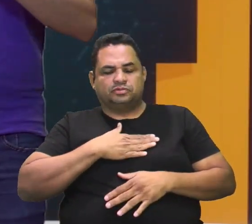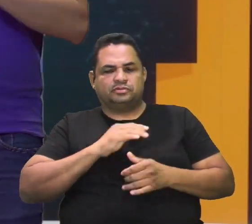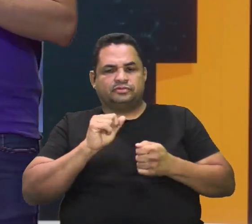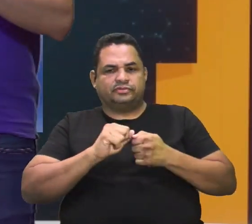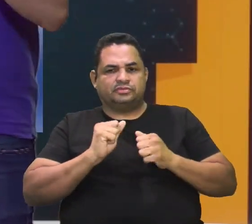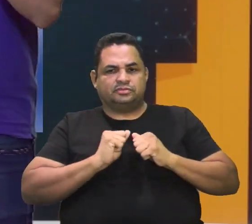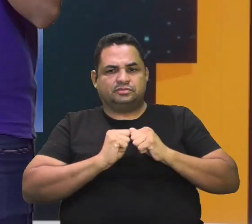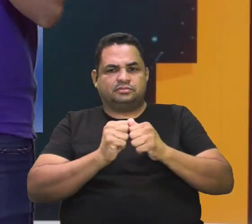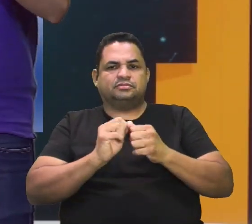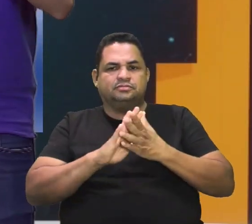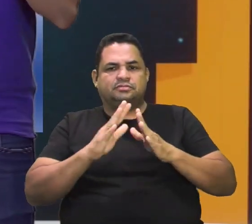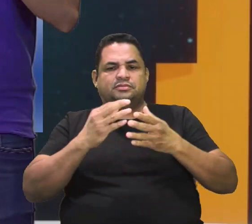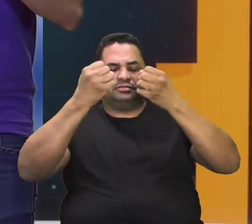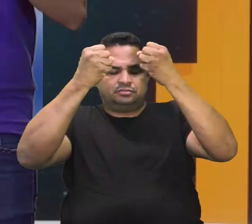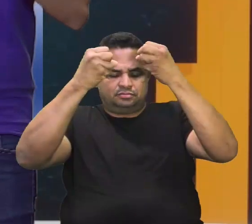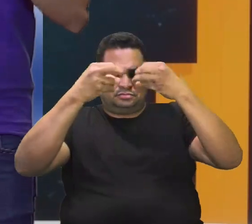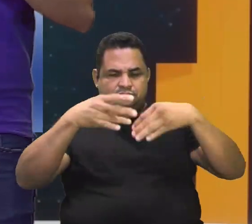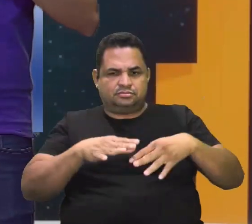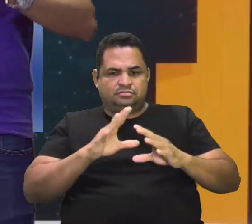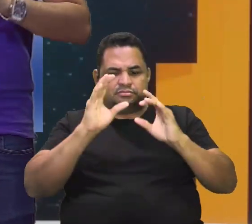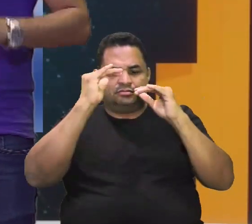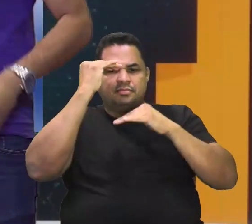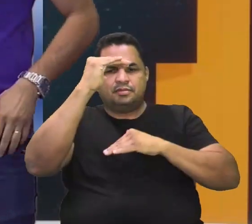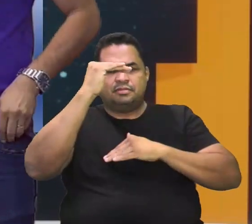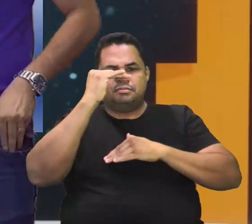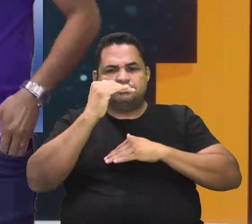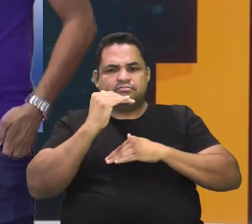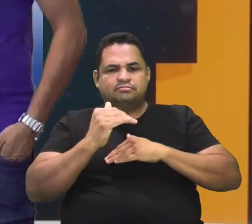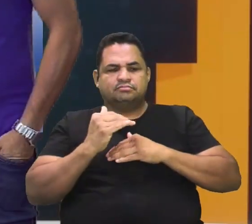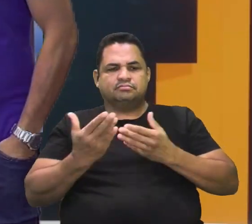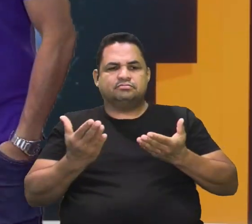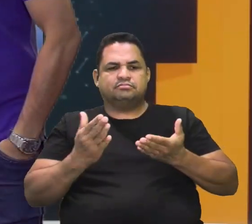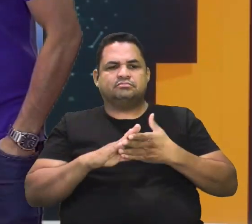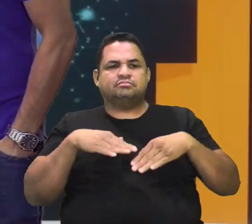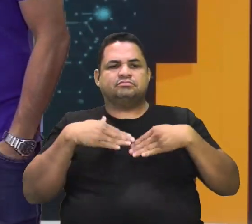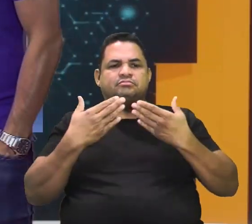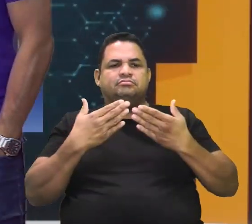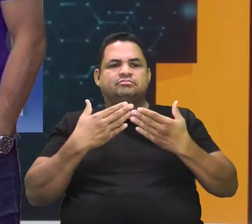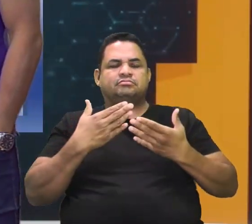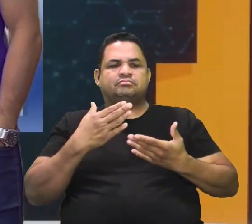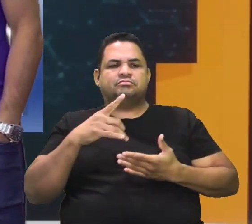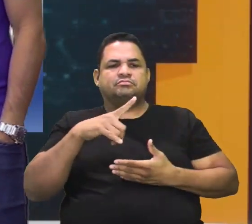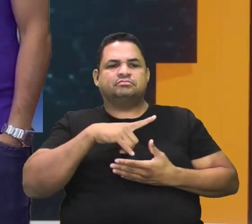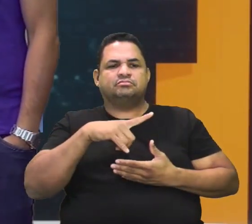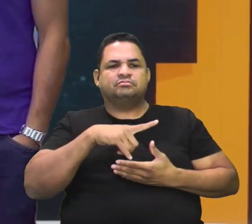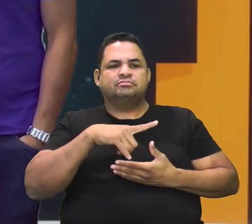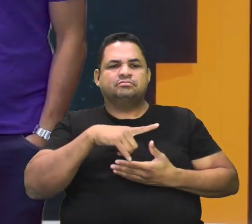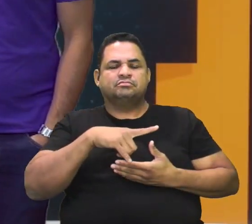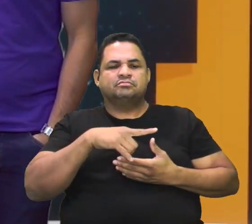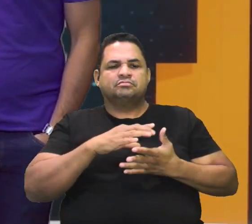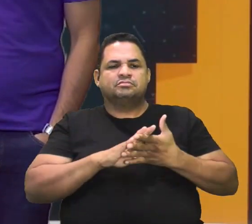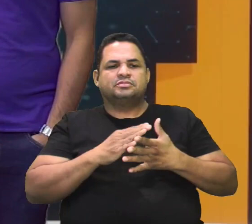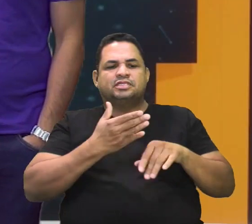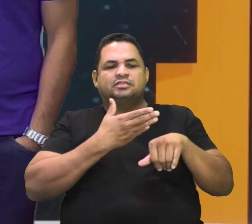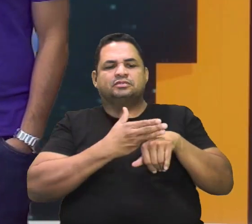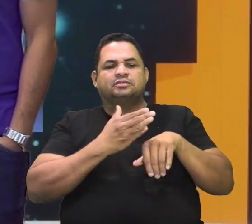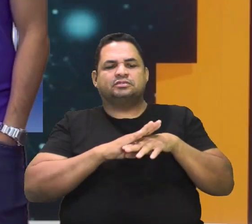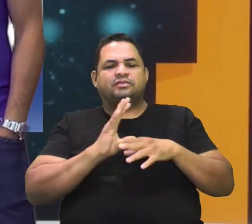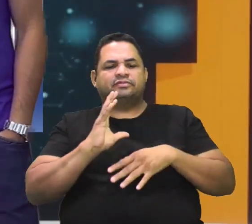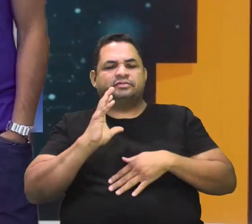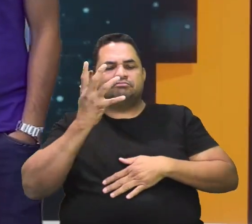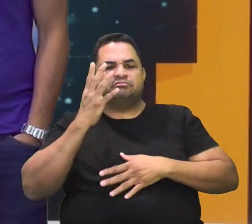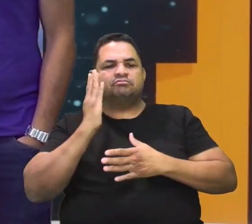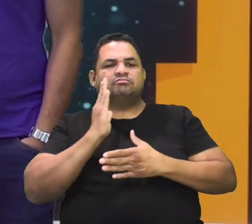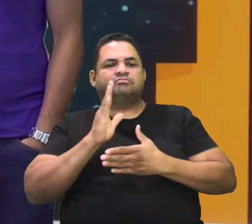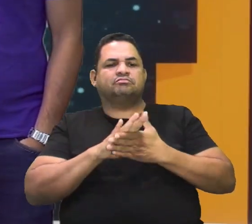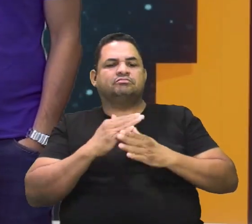com vocês. Nós vamos explicar direitinho, passo a passo. Não, mas é bom, porque quando também vem o exercício bem resolvido,